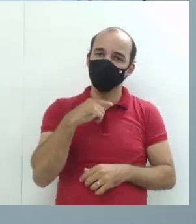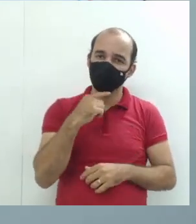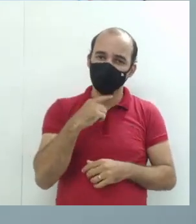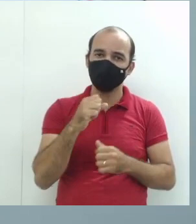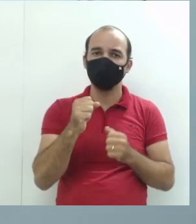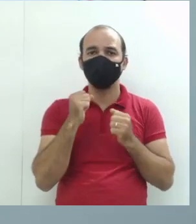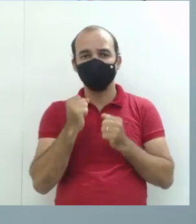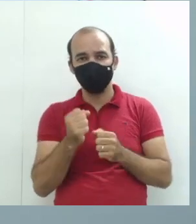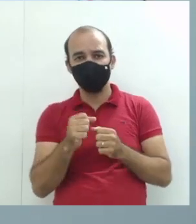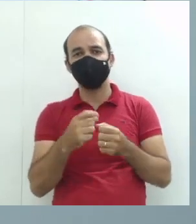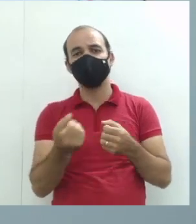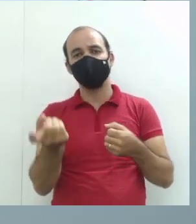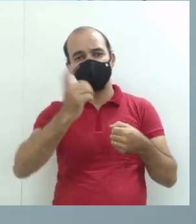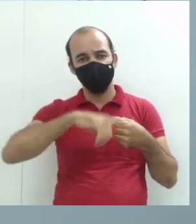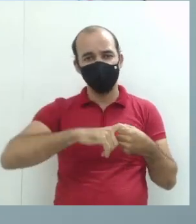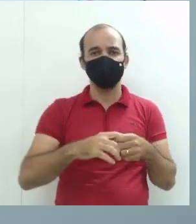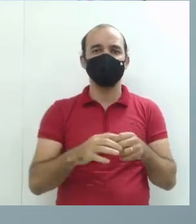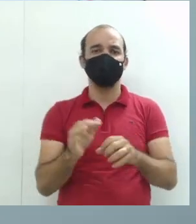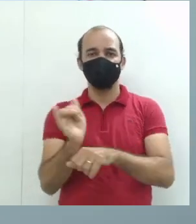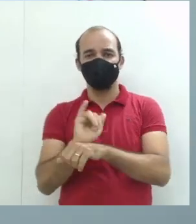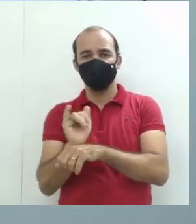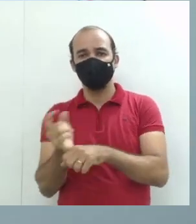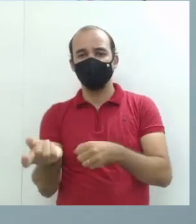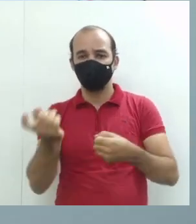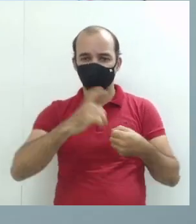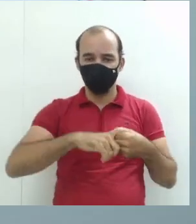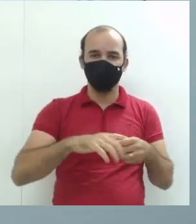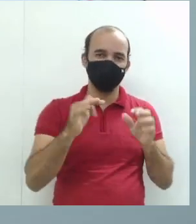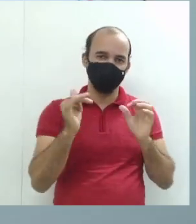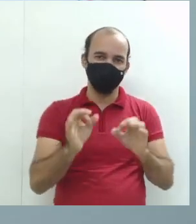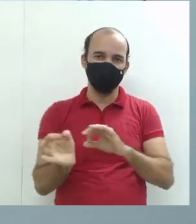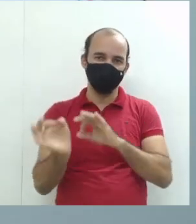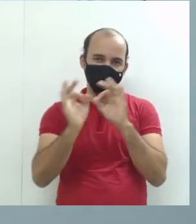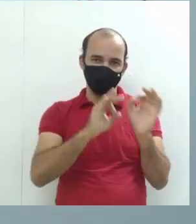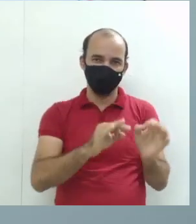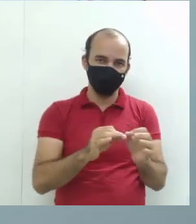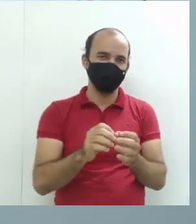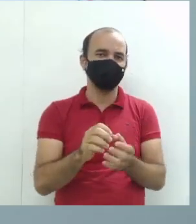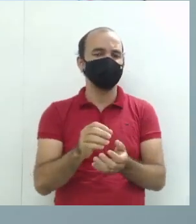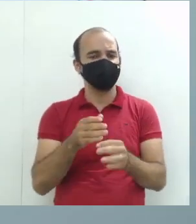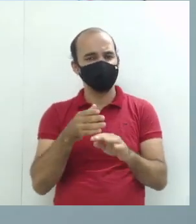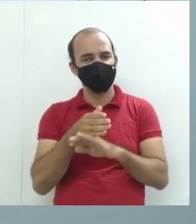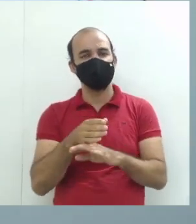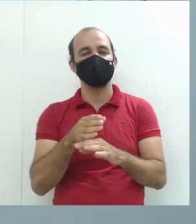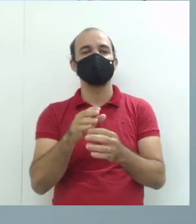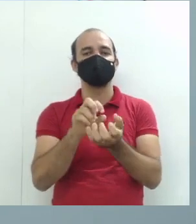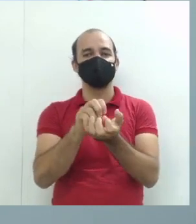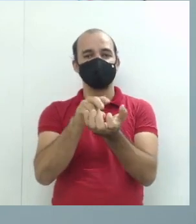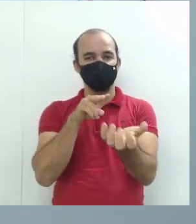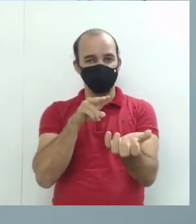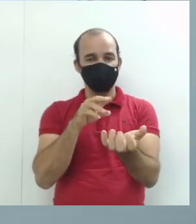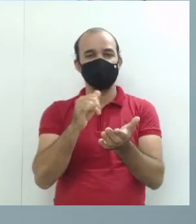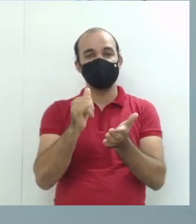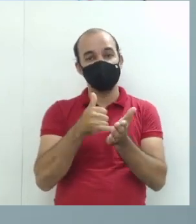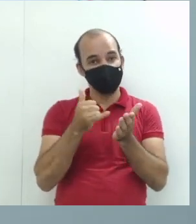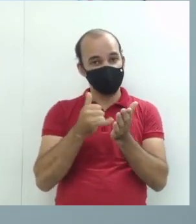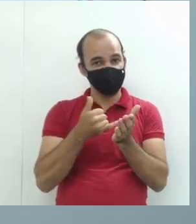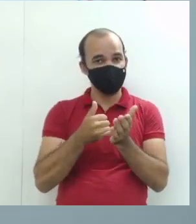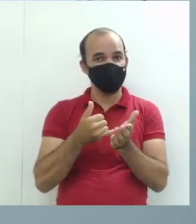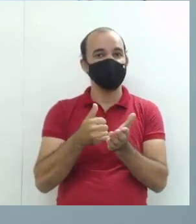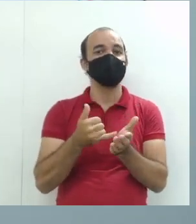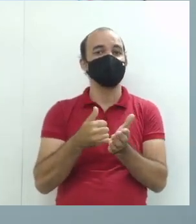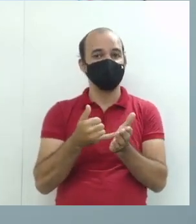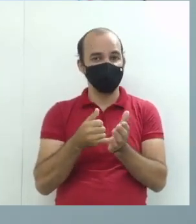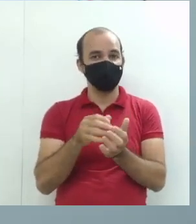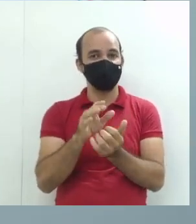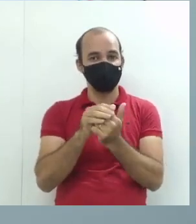também assistir novamente essa aula. Não esqueçam, acessem o canal EducaPE no YouTube. Quem ainda não se inscreveu, se